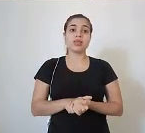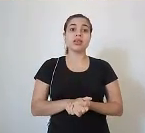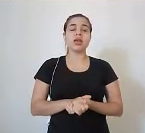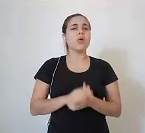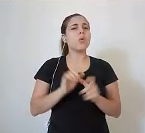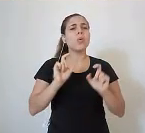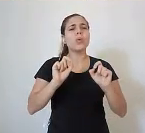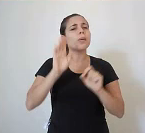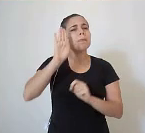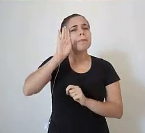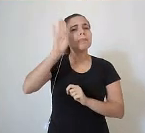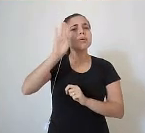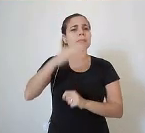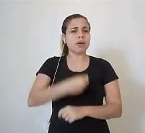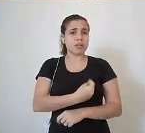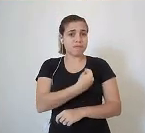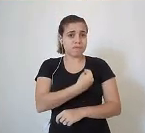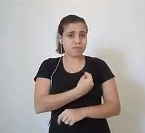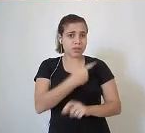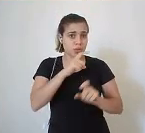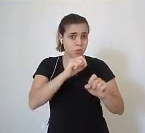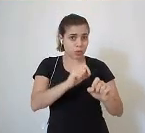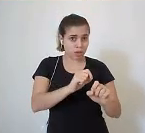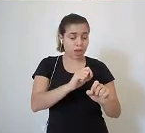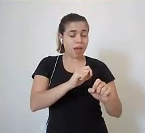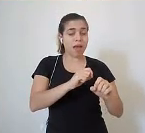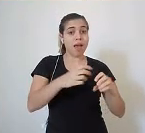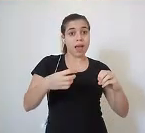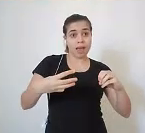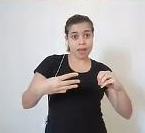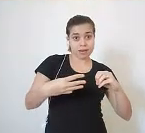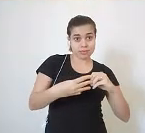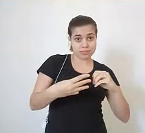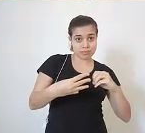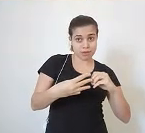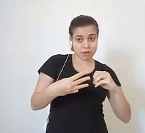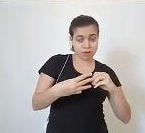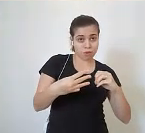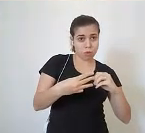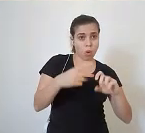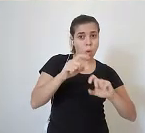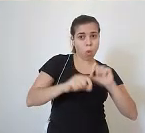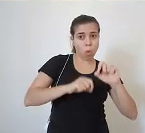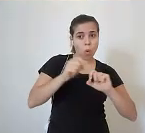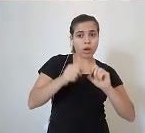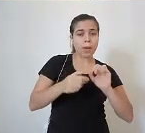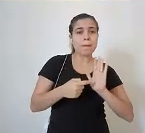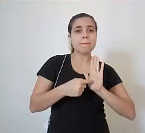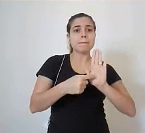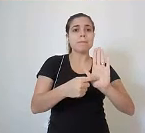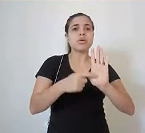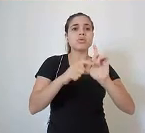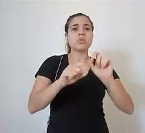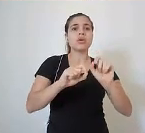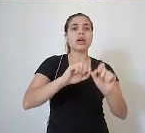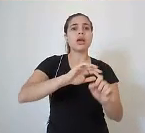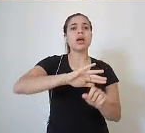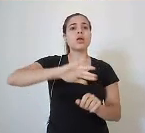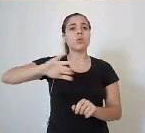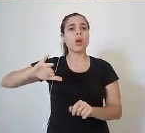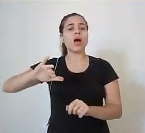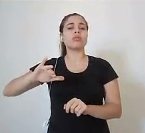Terra. Bem, a unidade fundamental da vida é a célula, que está representada aqui no